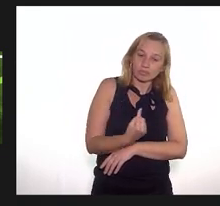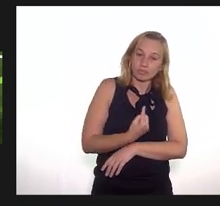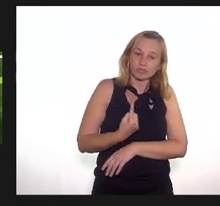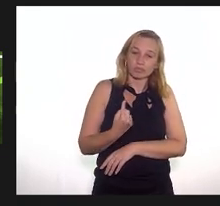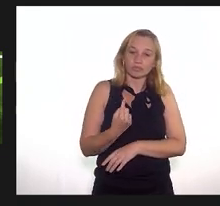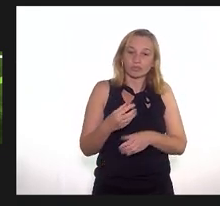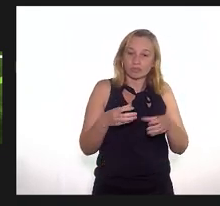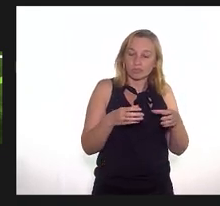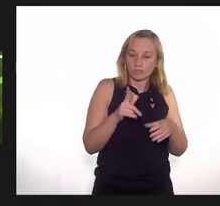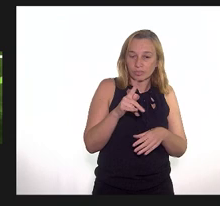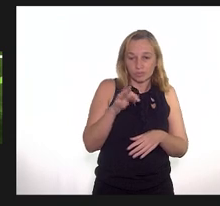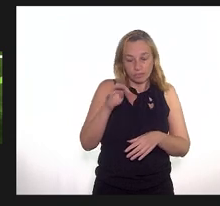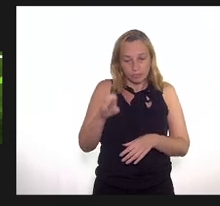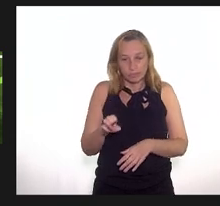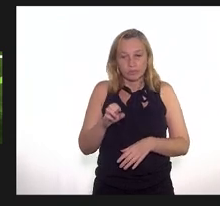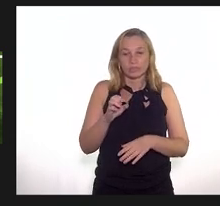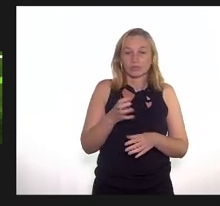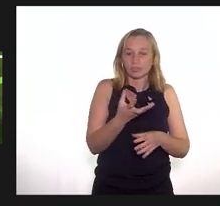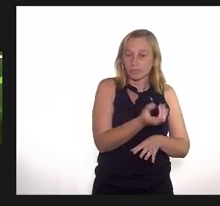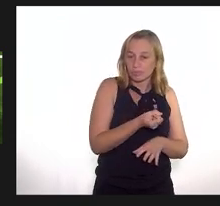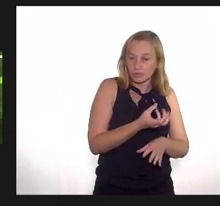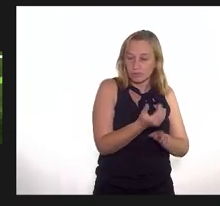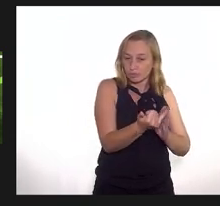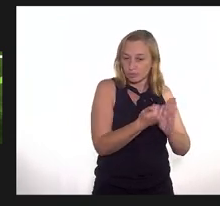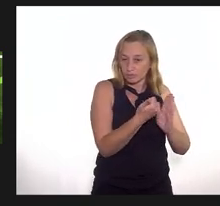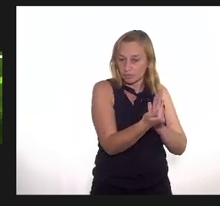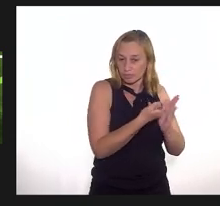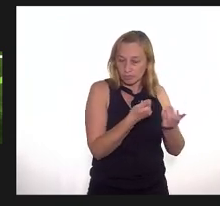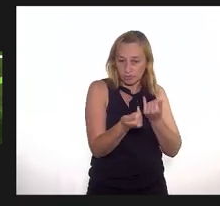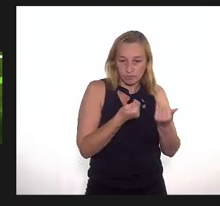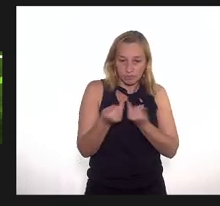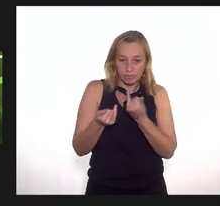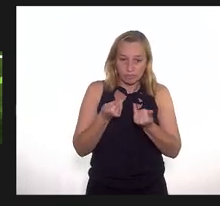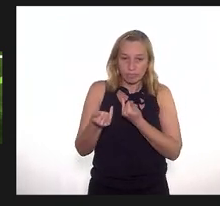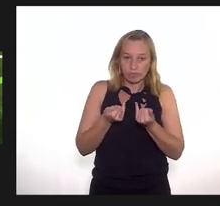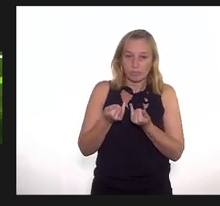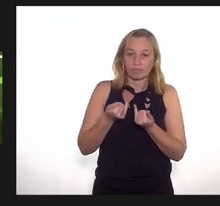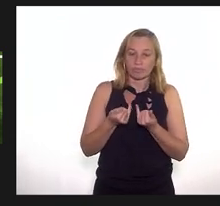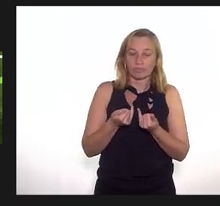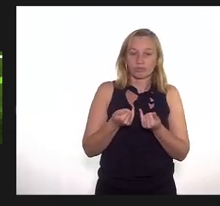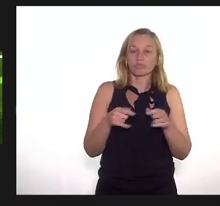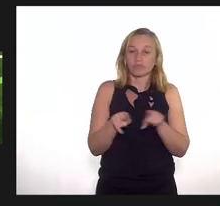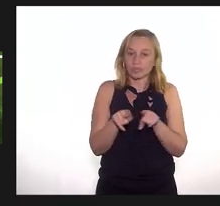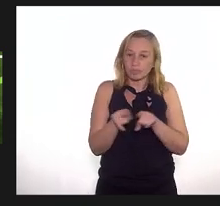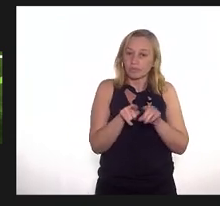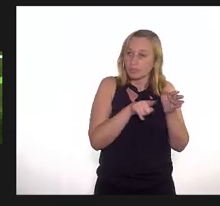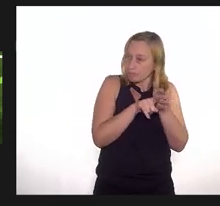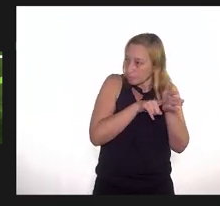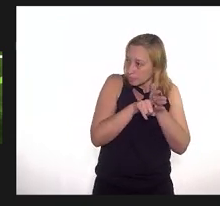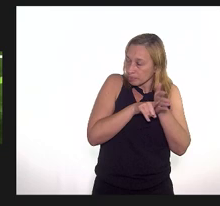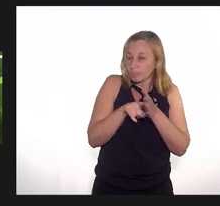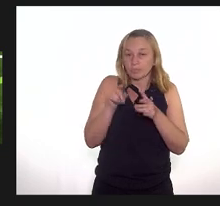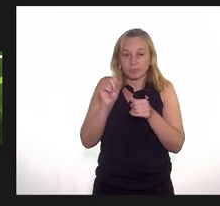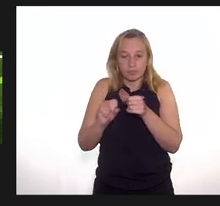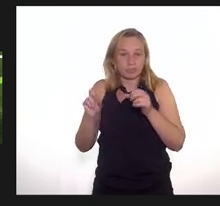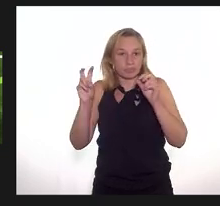tinha recebido também várias outras demandas, inclusive nós fizemos várias pesquisas referentes.